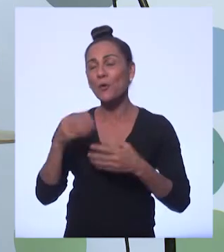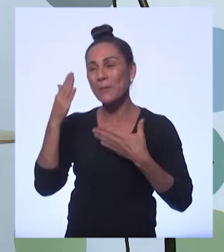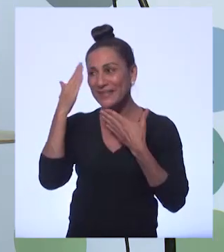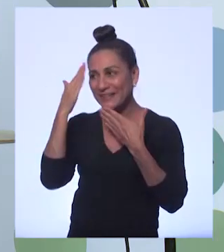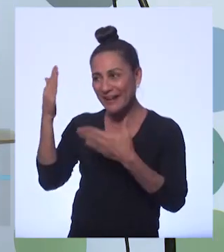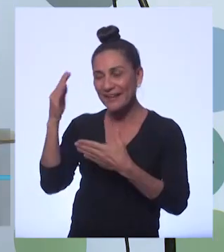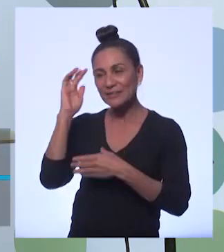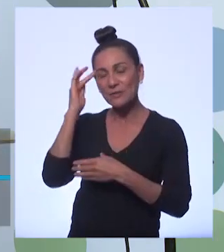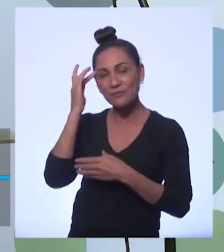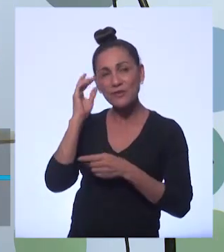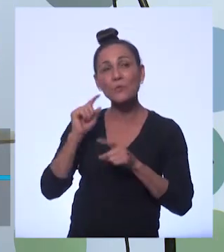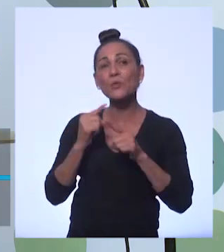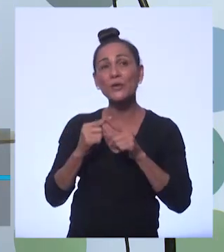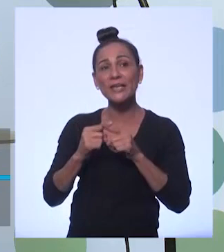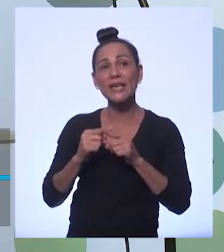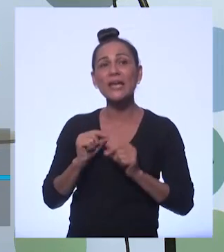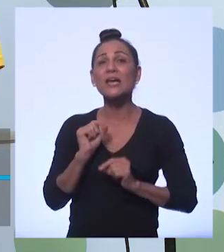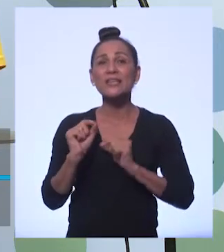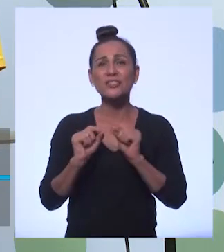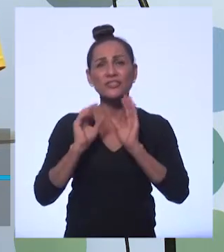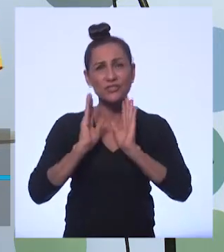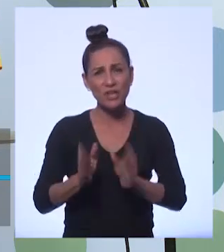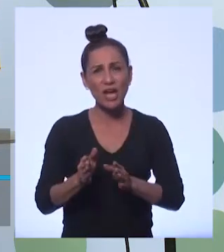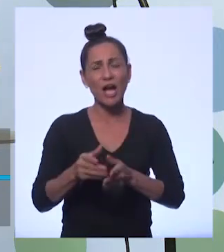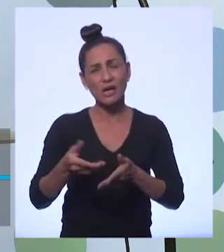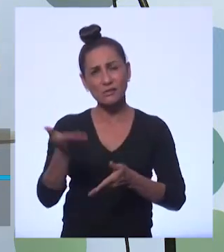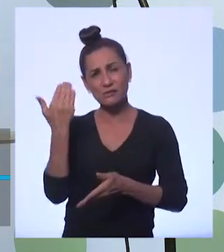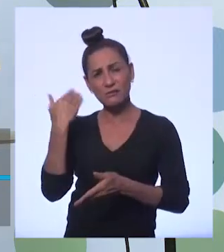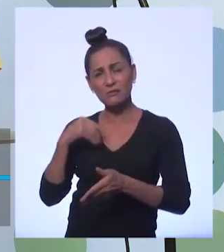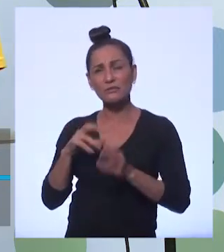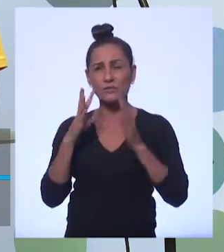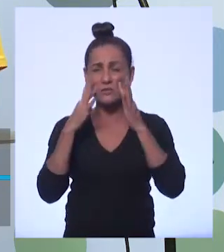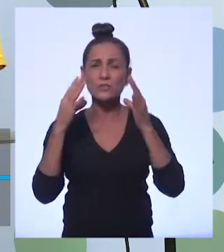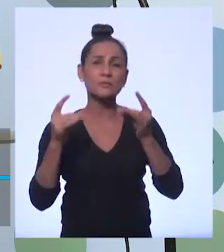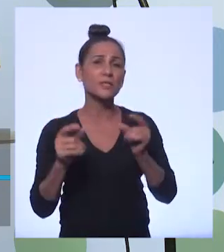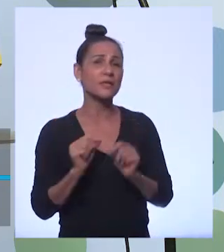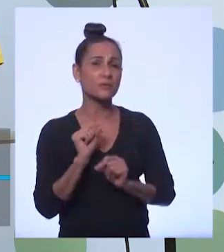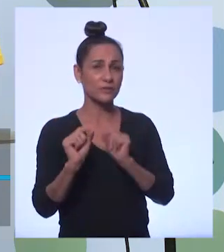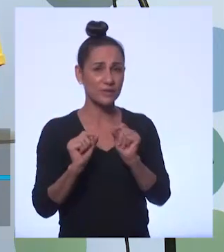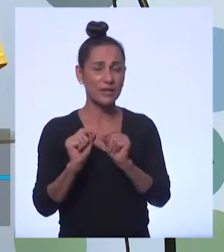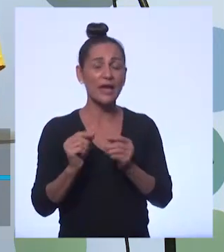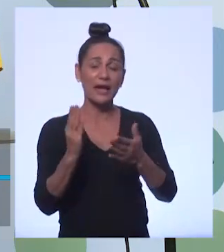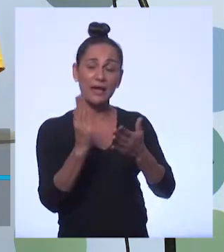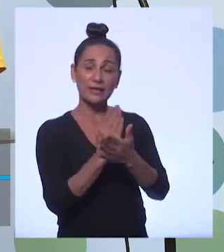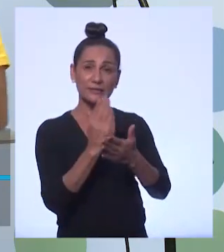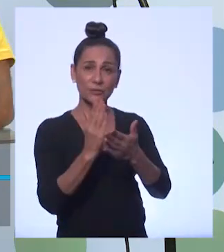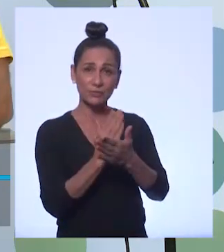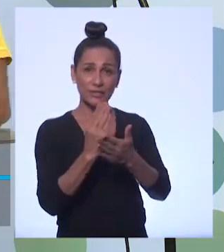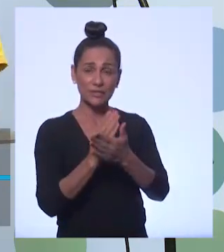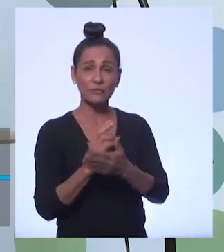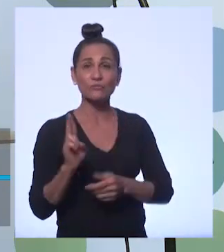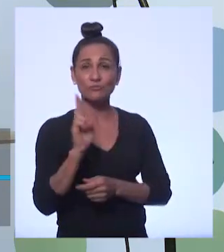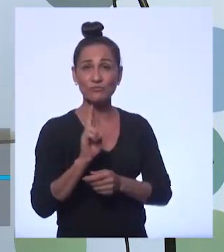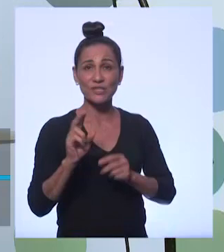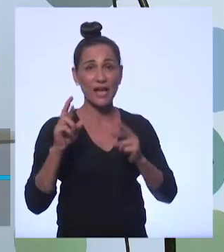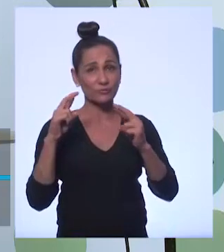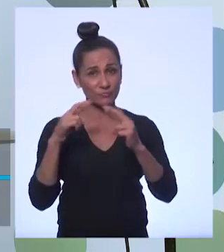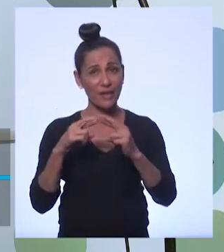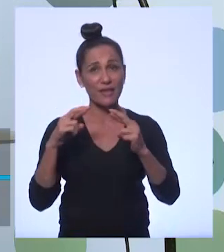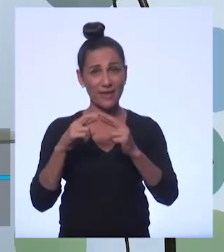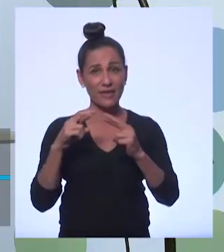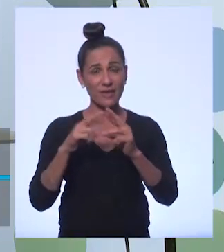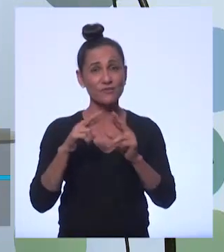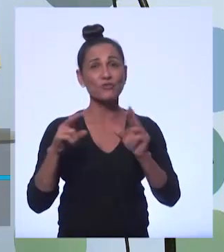Marilena Chauí, ela sempre está aí, porque, como eu já falei em outras vezes, ela tem um livro que é muito utilizado na rede, e